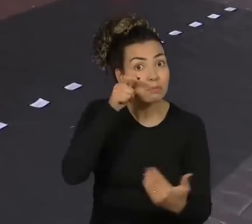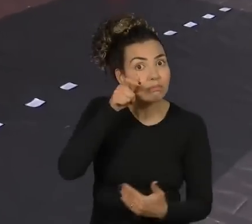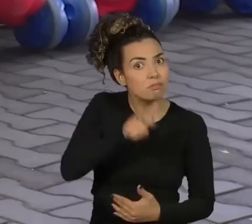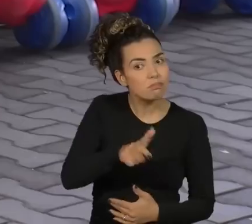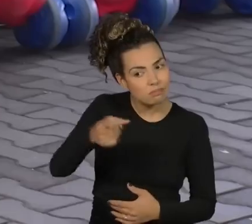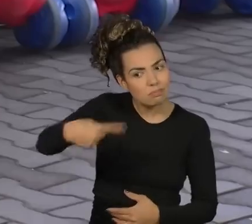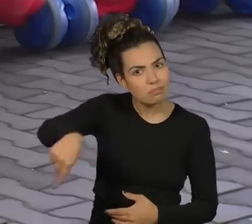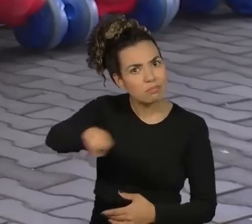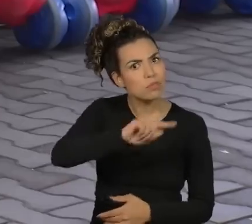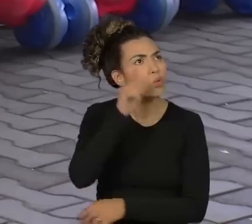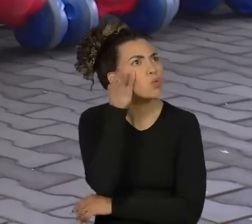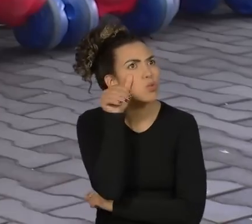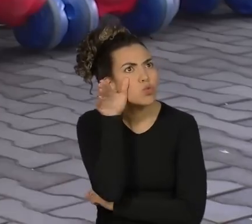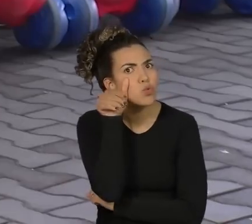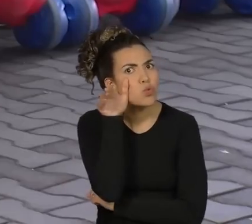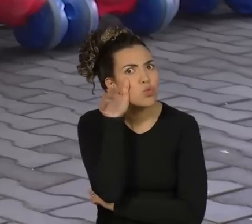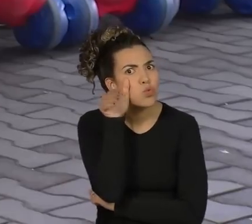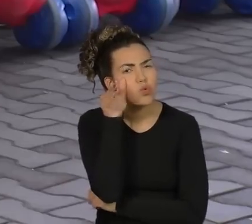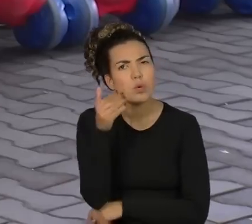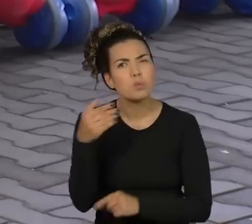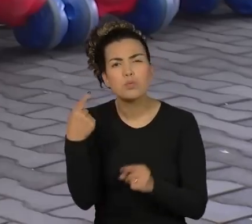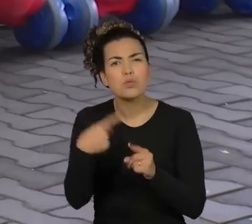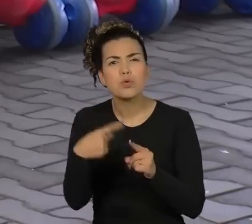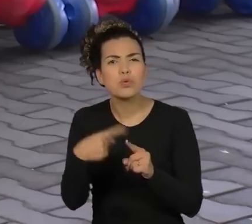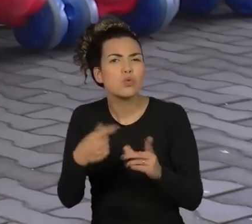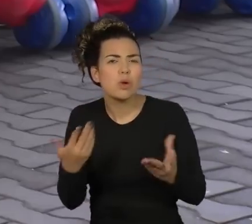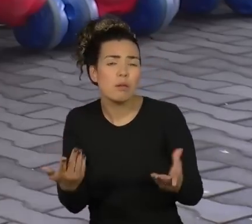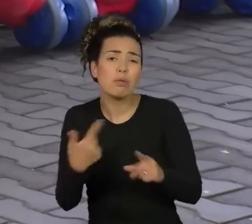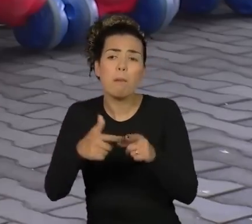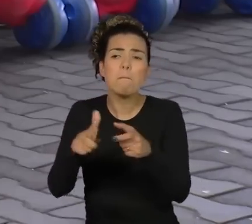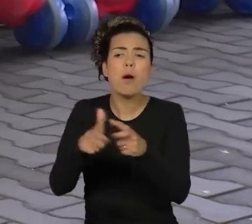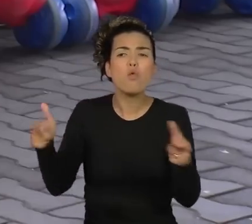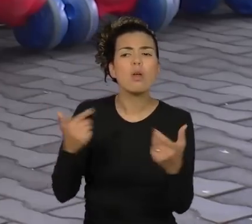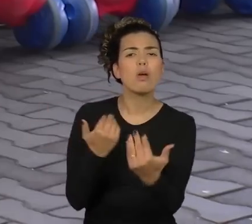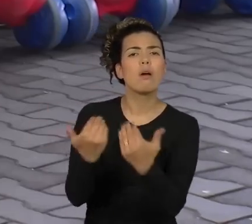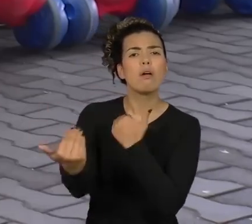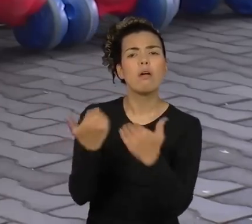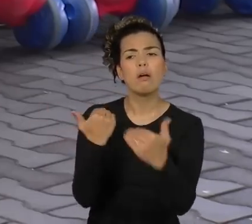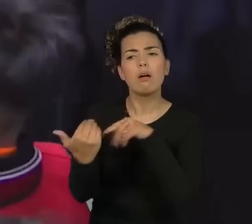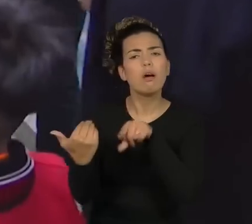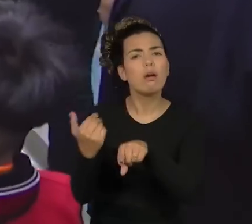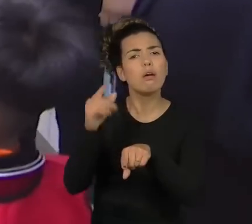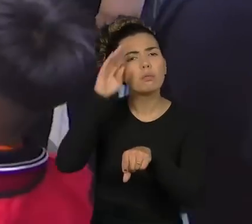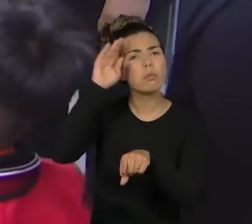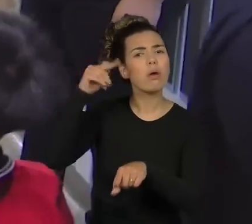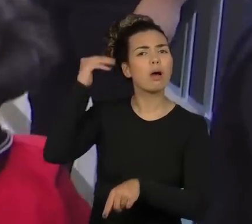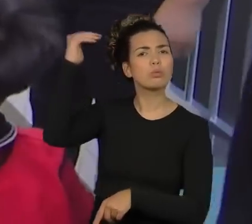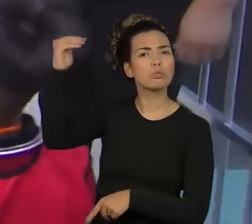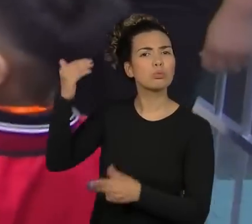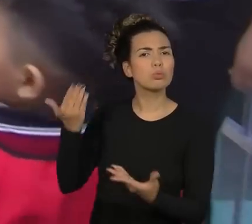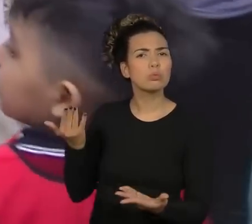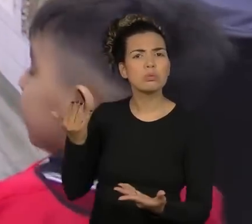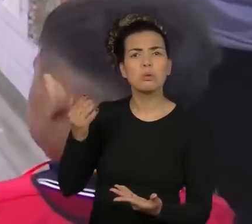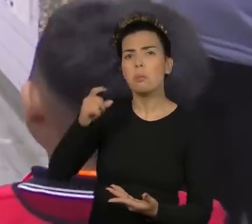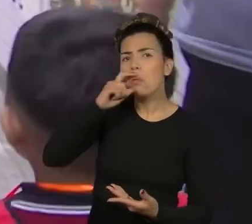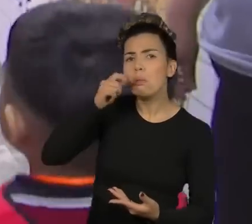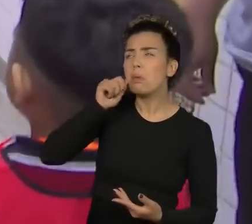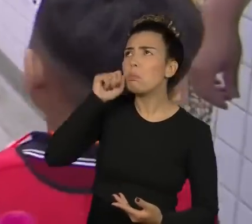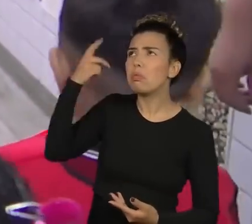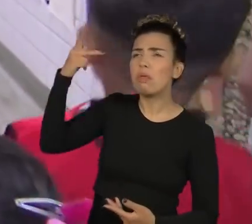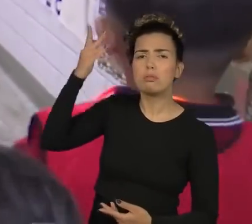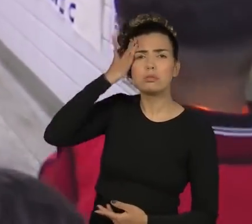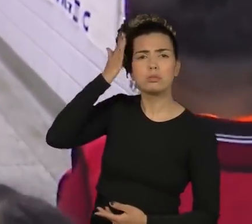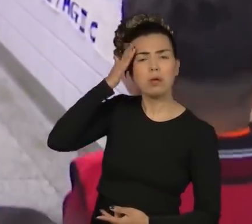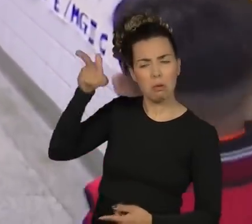porque, teoricamente, o trânsito é para os papais, para as mamães. Então, eles ficaram muito curiosos,